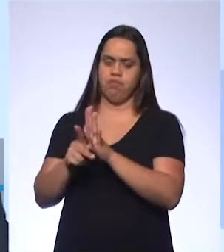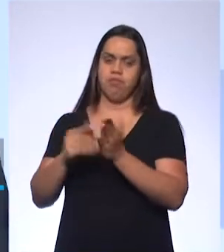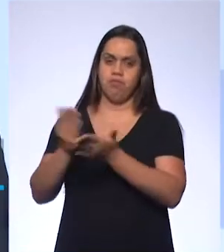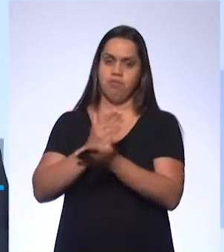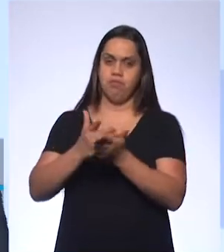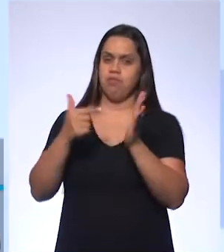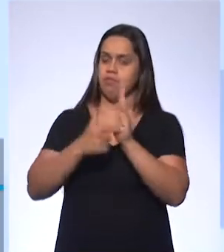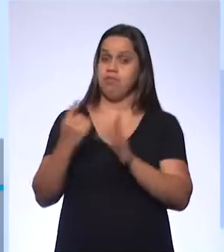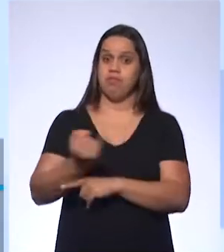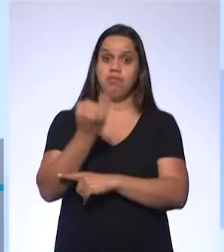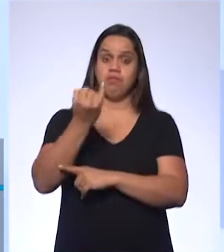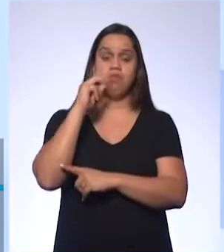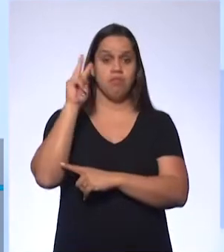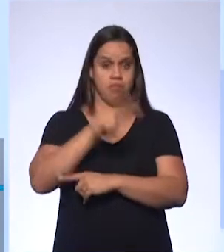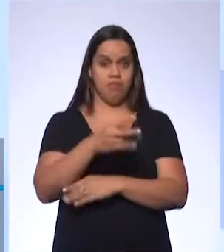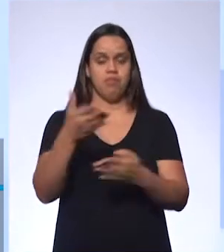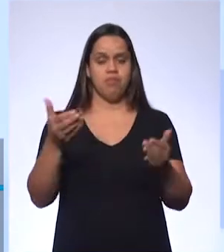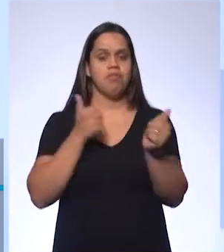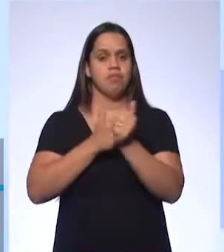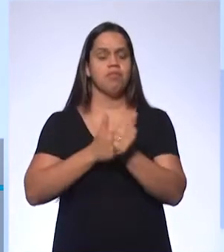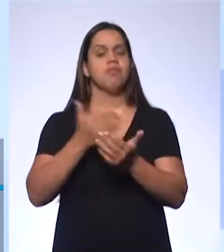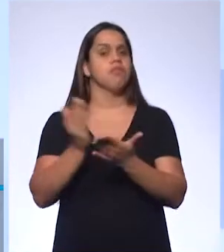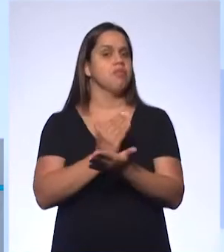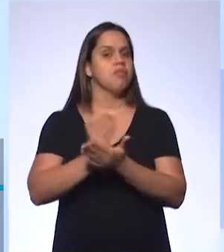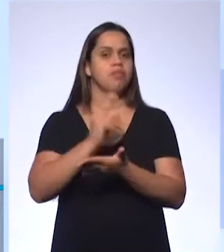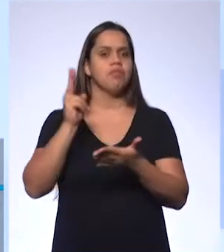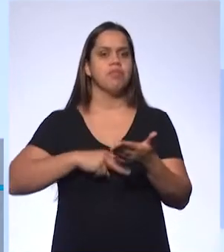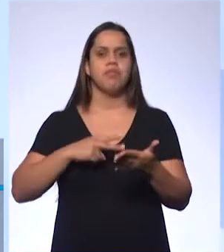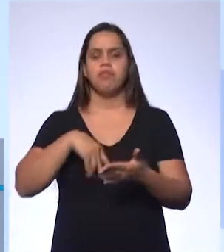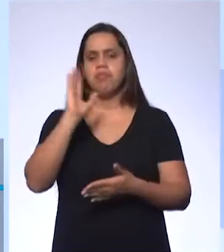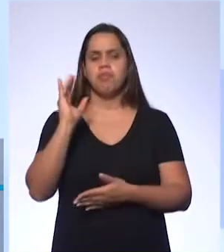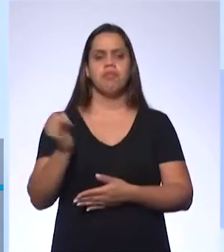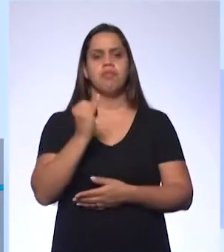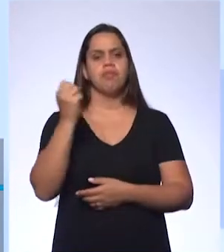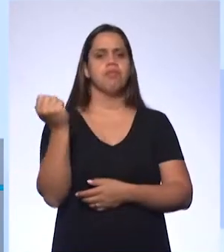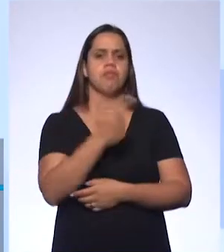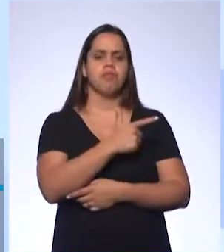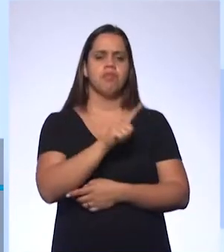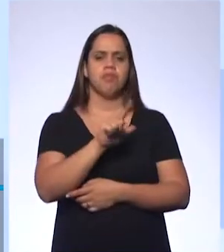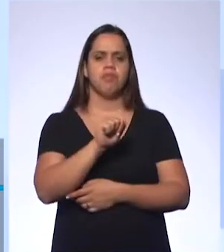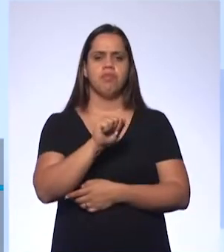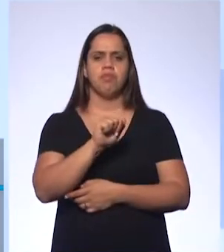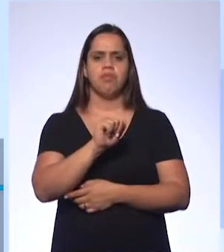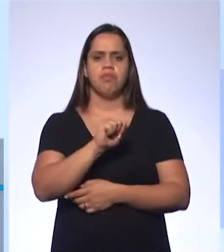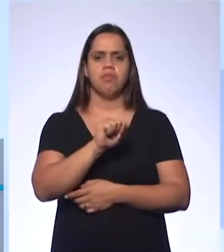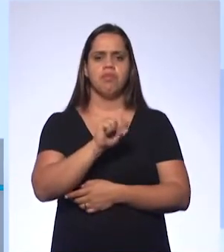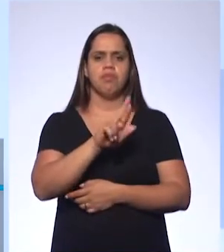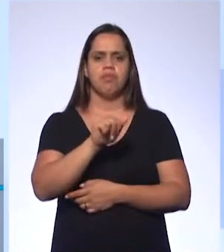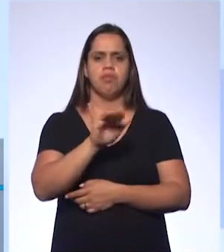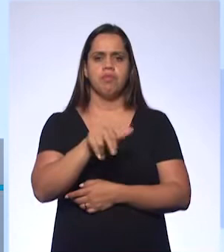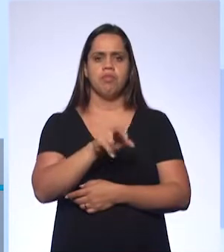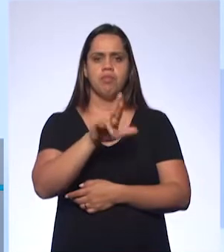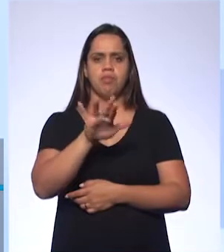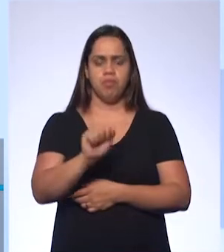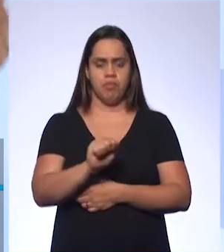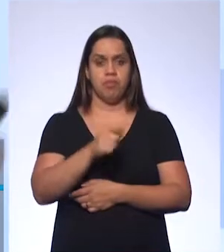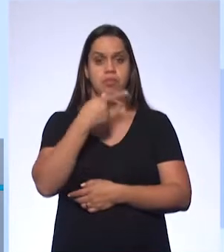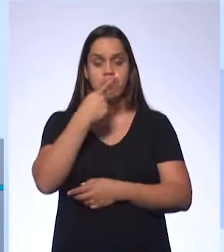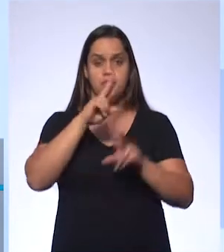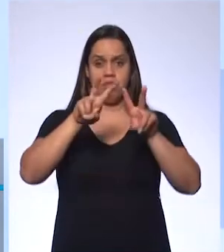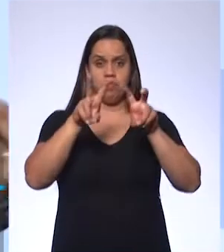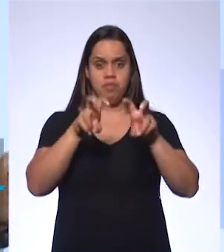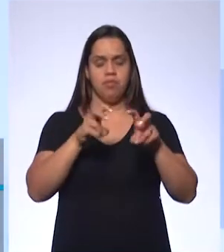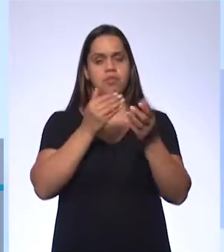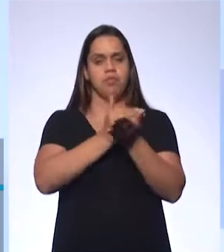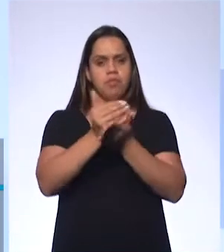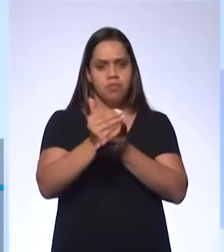É importantíssimo esse livro, muito mais até do que o Laranja da China, na minha opinião, para falar aí sobre esse